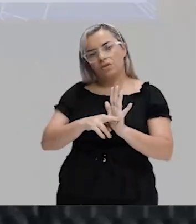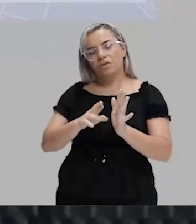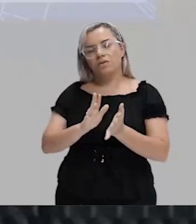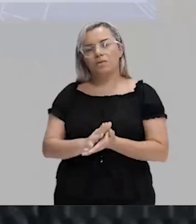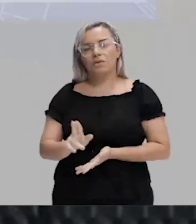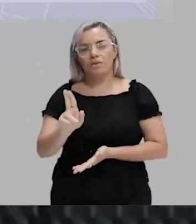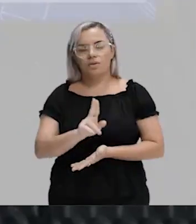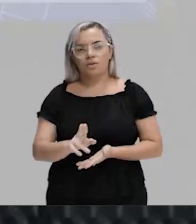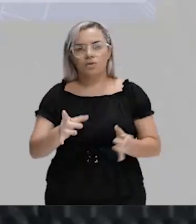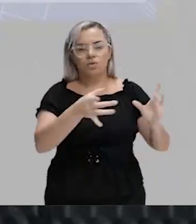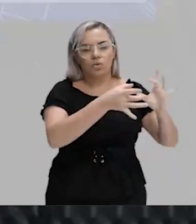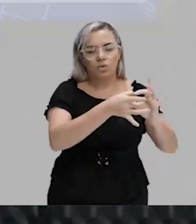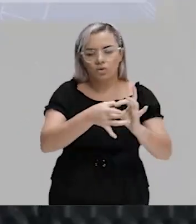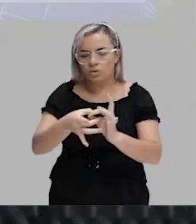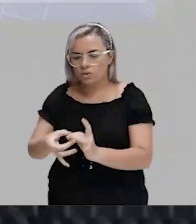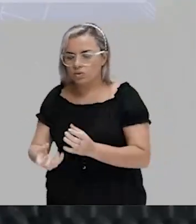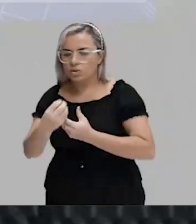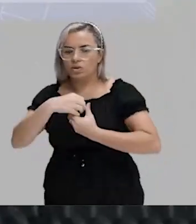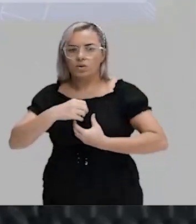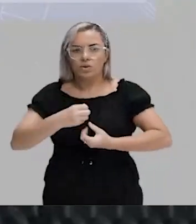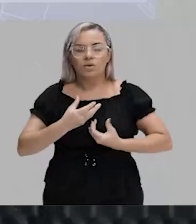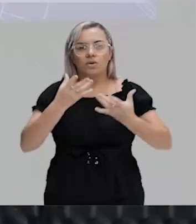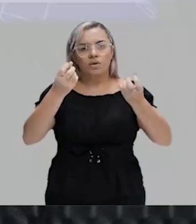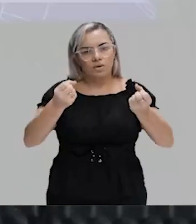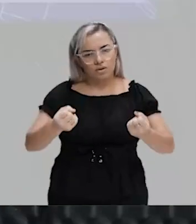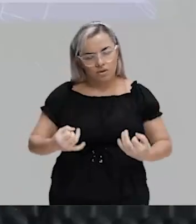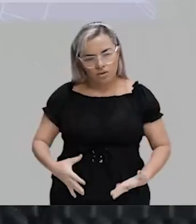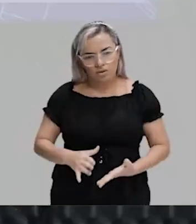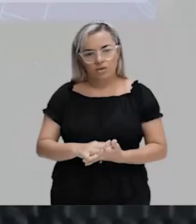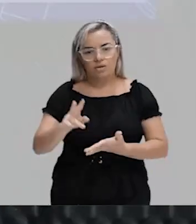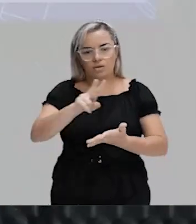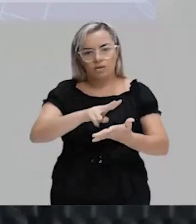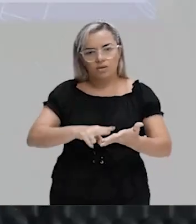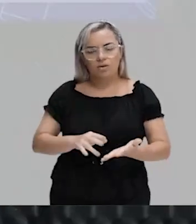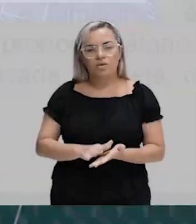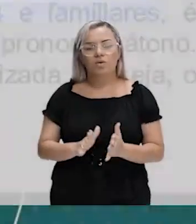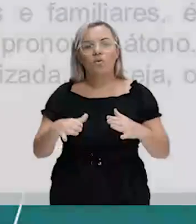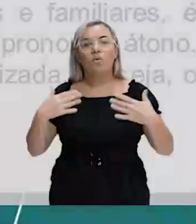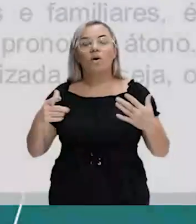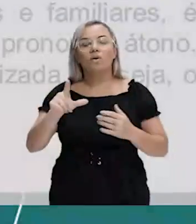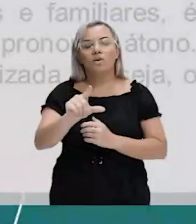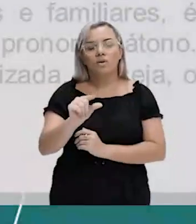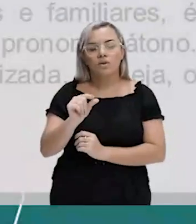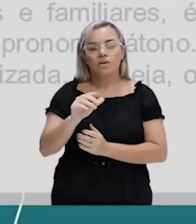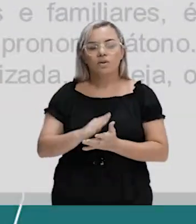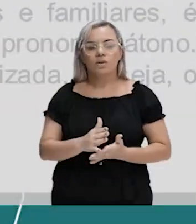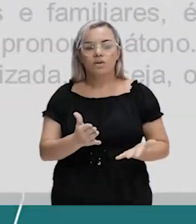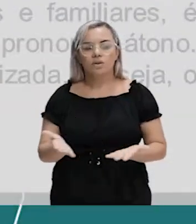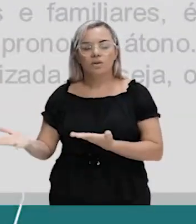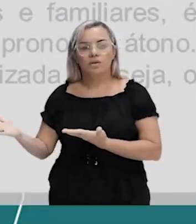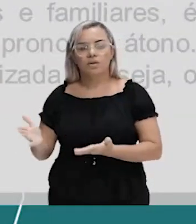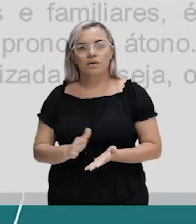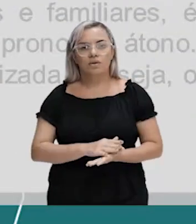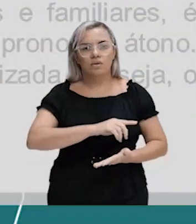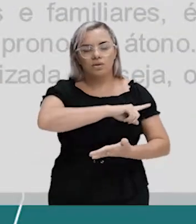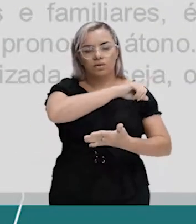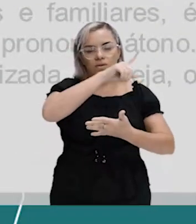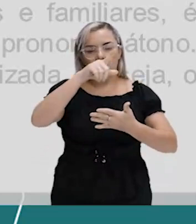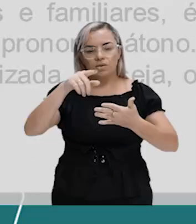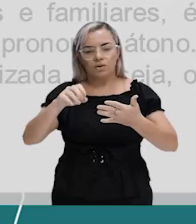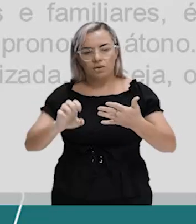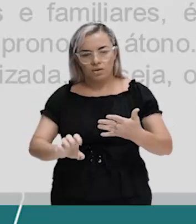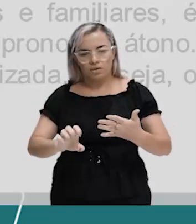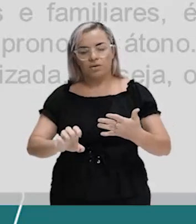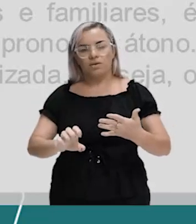diz o poema e do que nós acabamos de ler? Qual opção vocês marcariam? Então, a opção correta é que eles